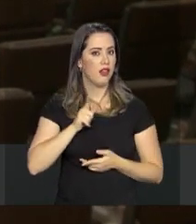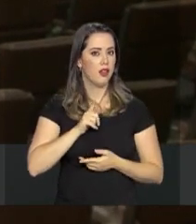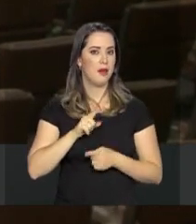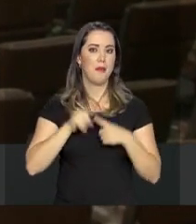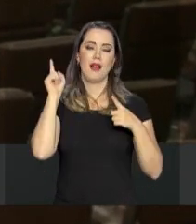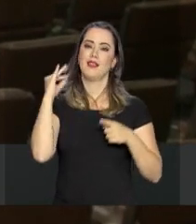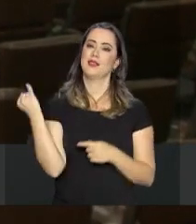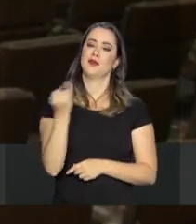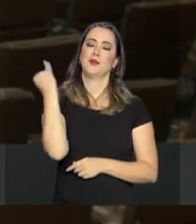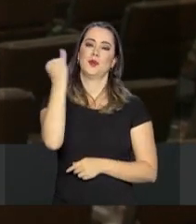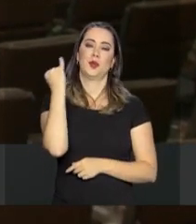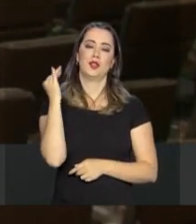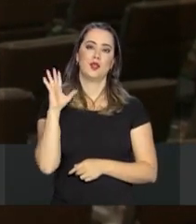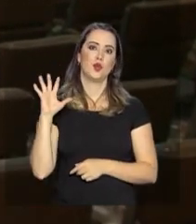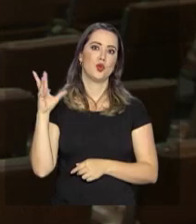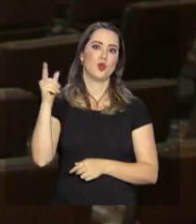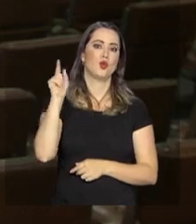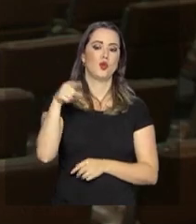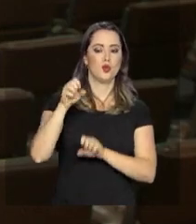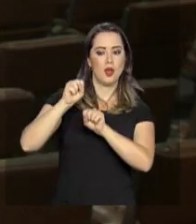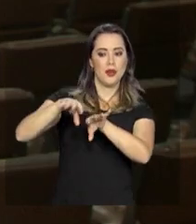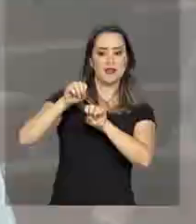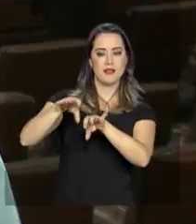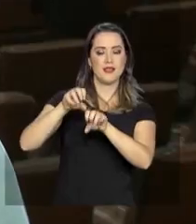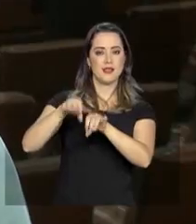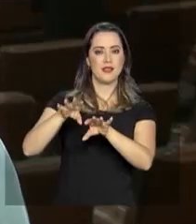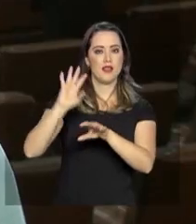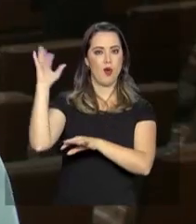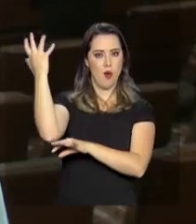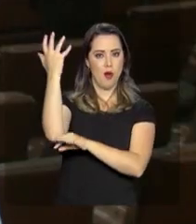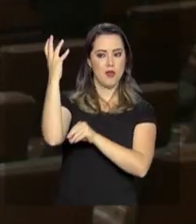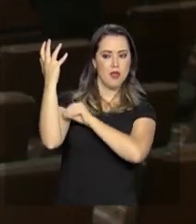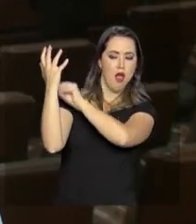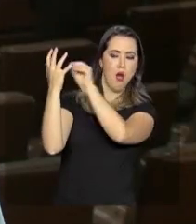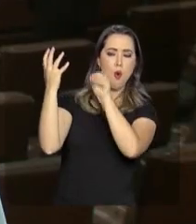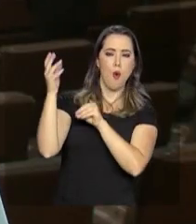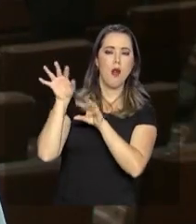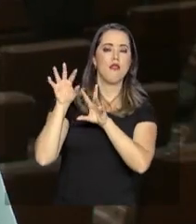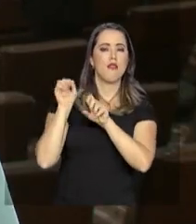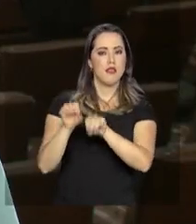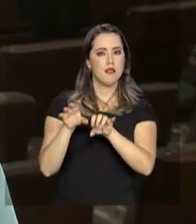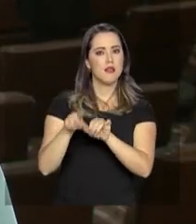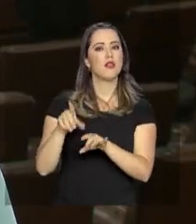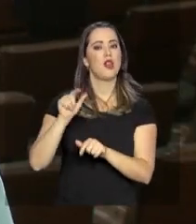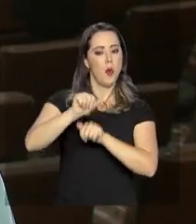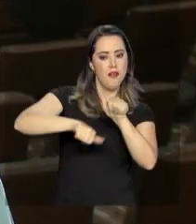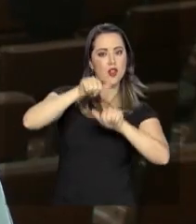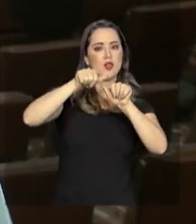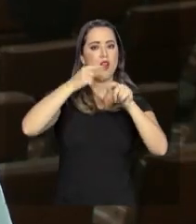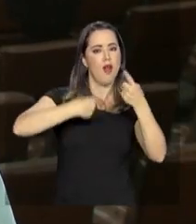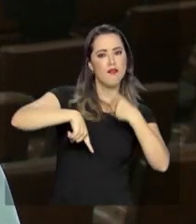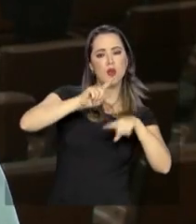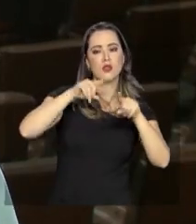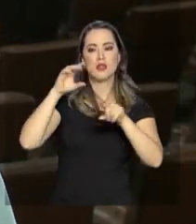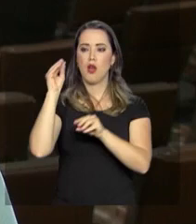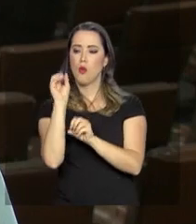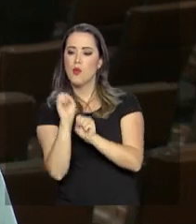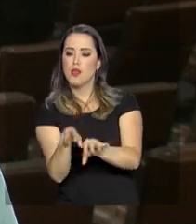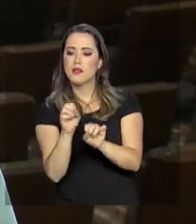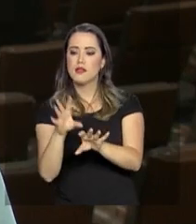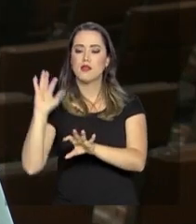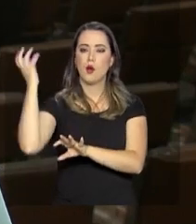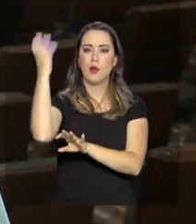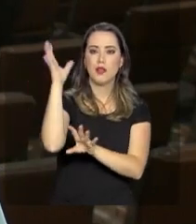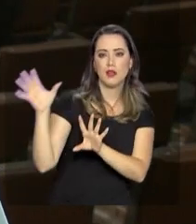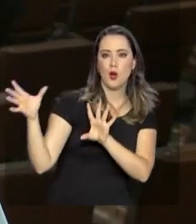mais importante de todos é a educação ambiental. Essa é a maior revolução, é a educação ambiental integrada